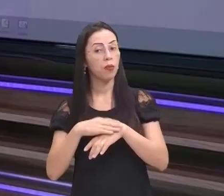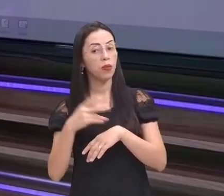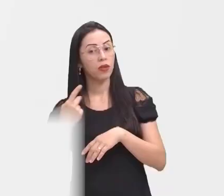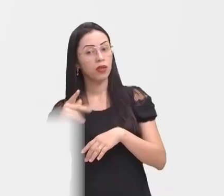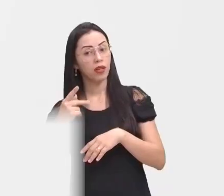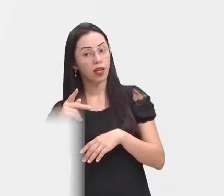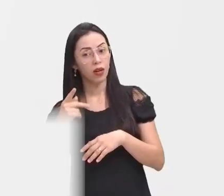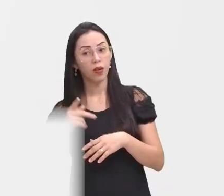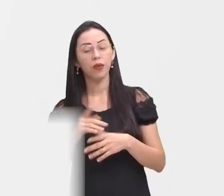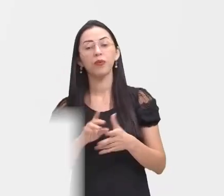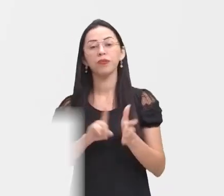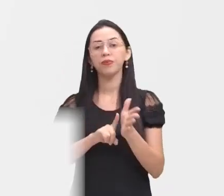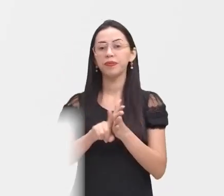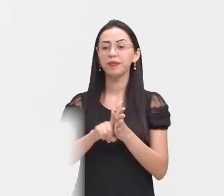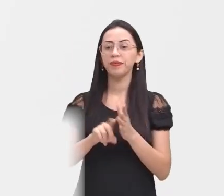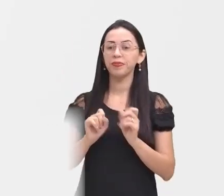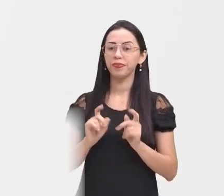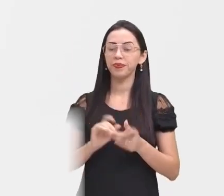exercitando.